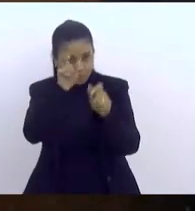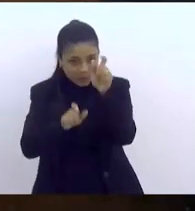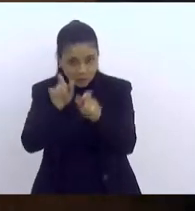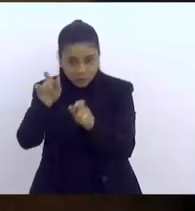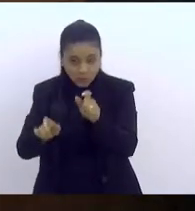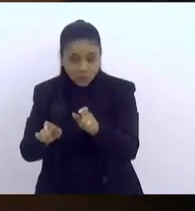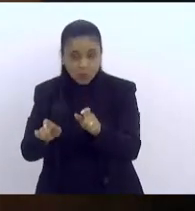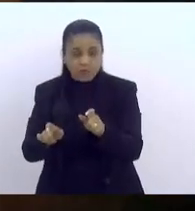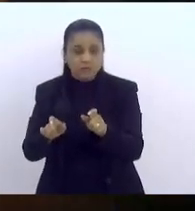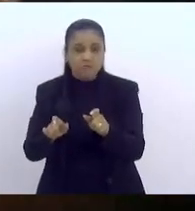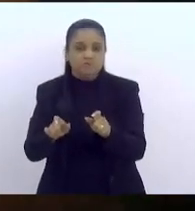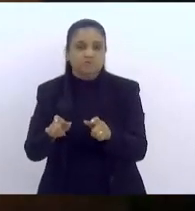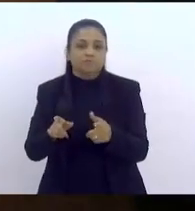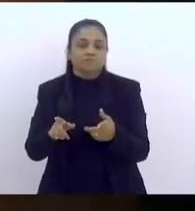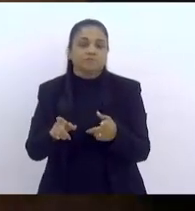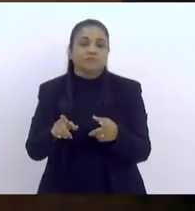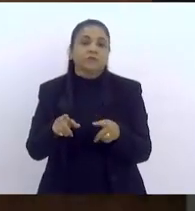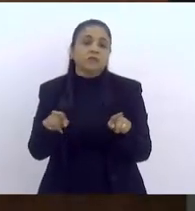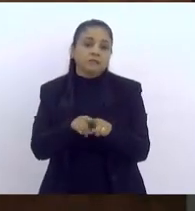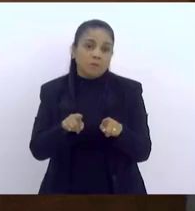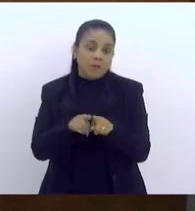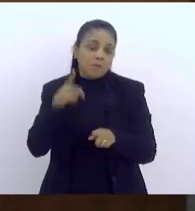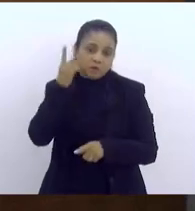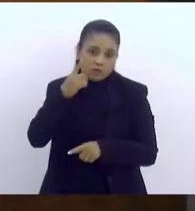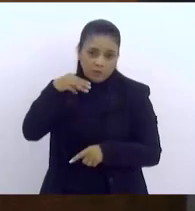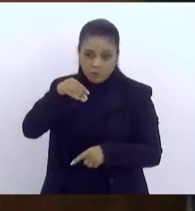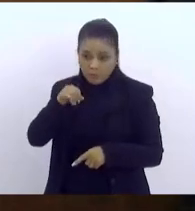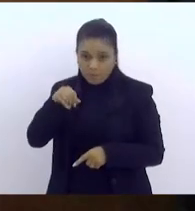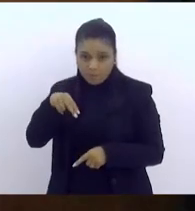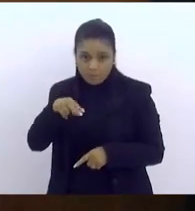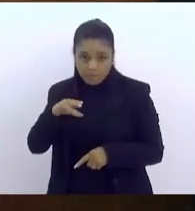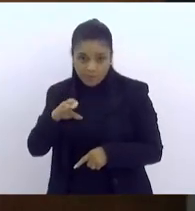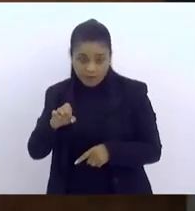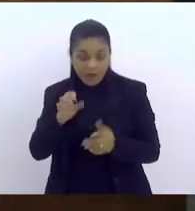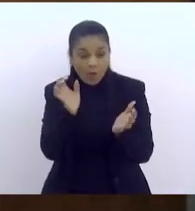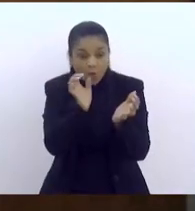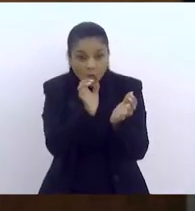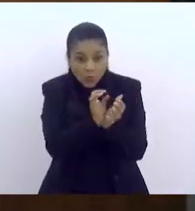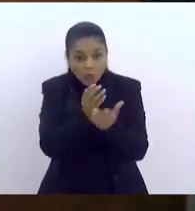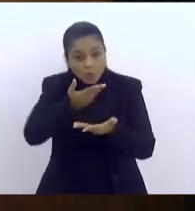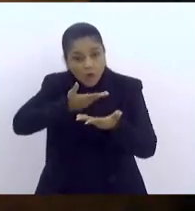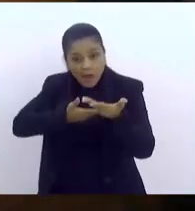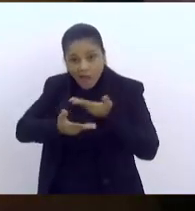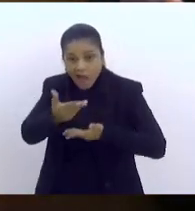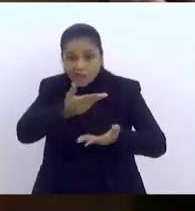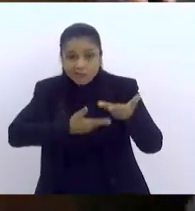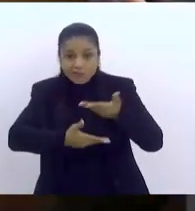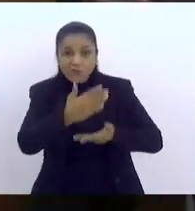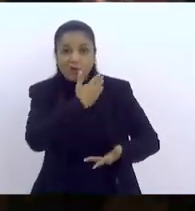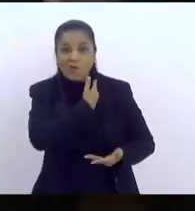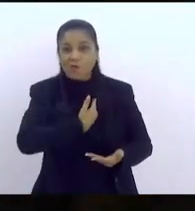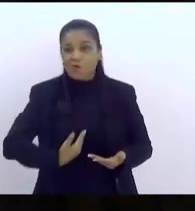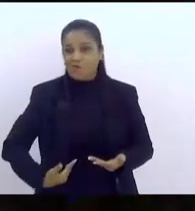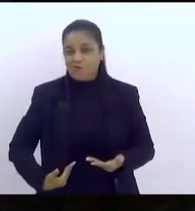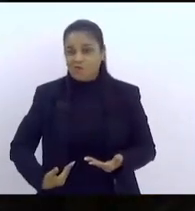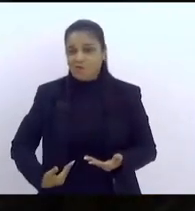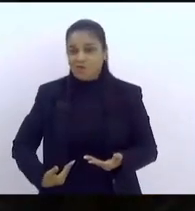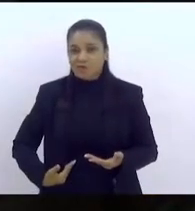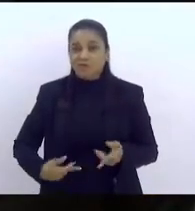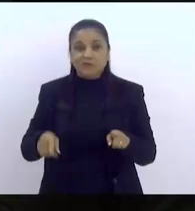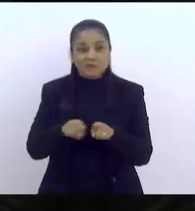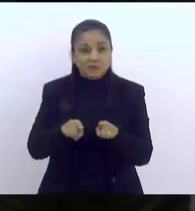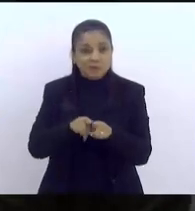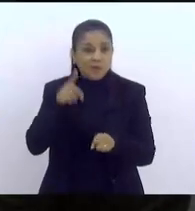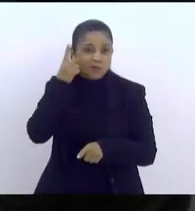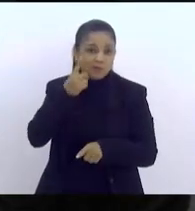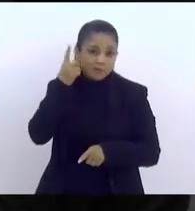Como foi dito aqui, inclusive pelo MINC, é um grupo que se articula com governos e até mesmo parlamentares